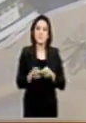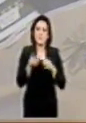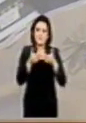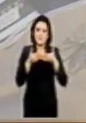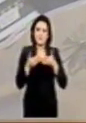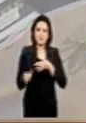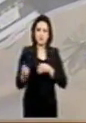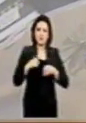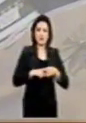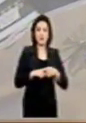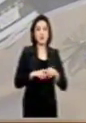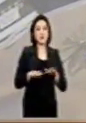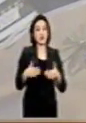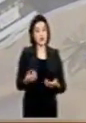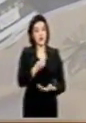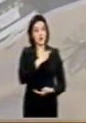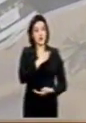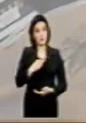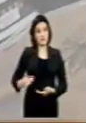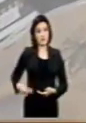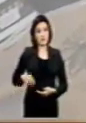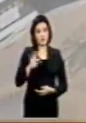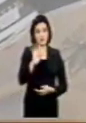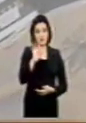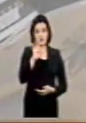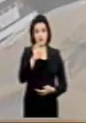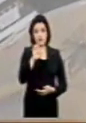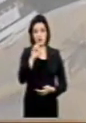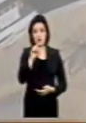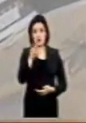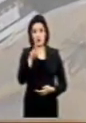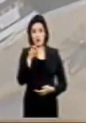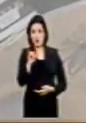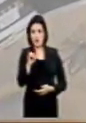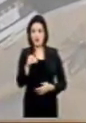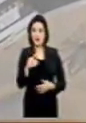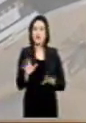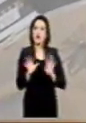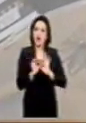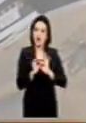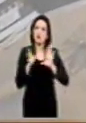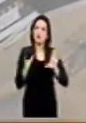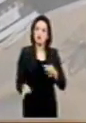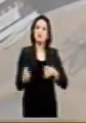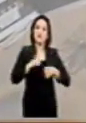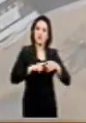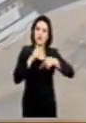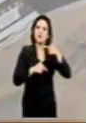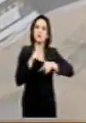saudoso ministro Teori autorizou o retorno dos policiais legislativos ao exercício